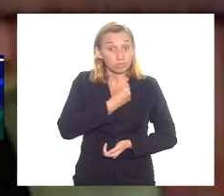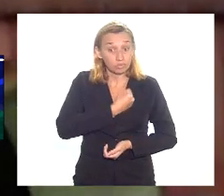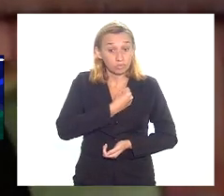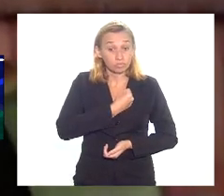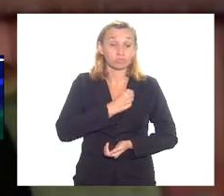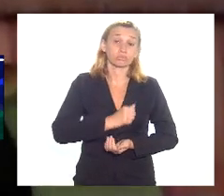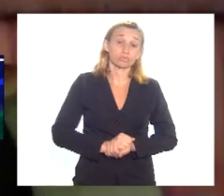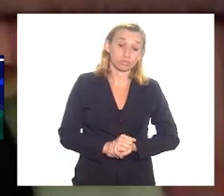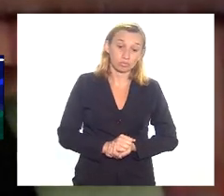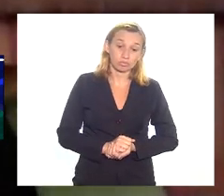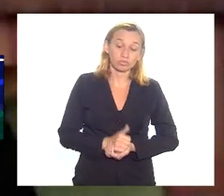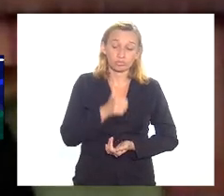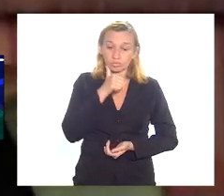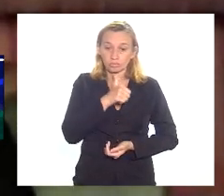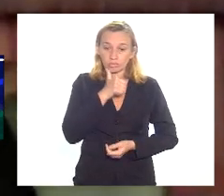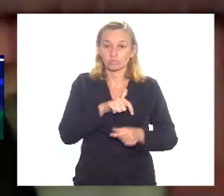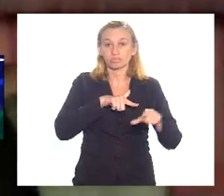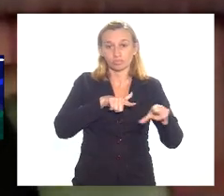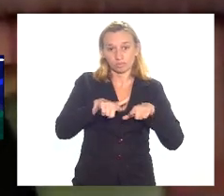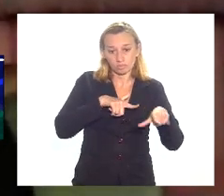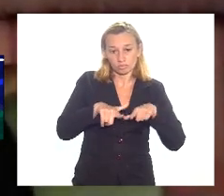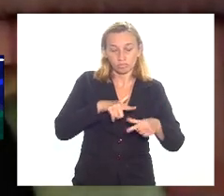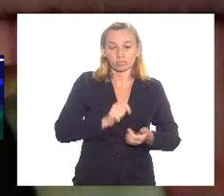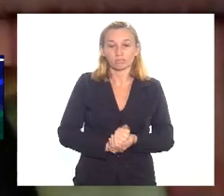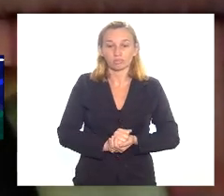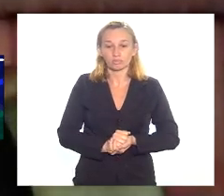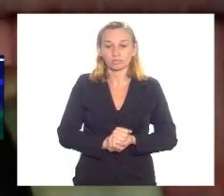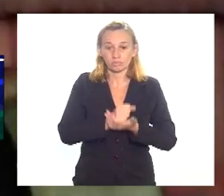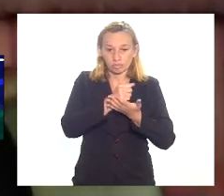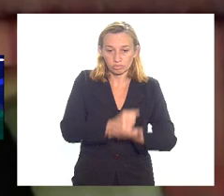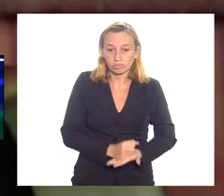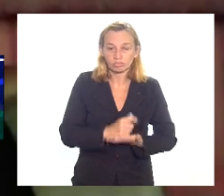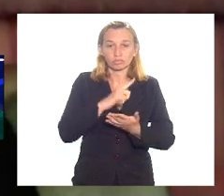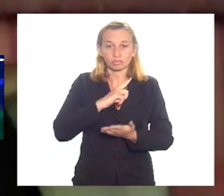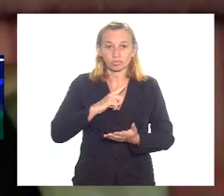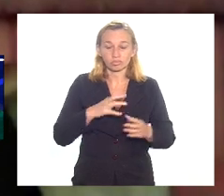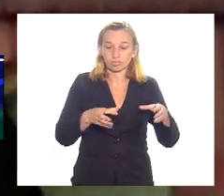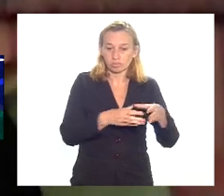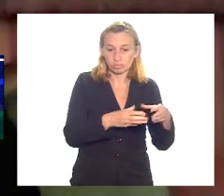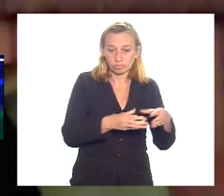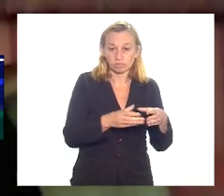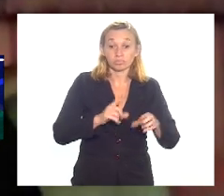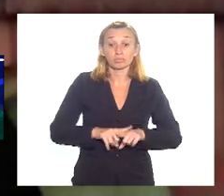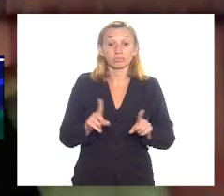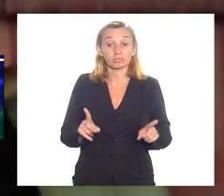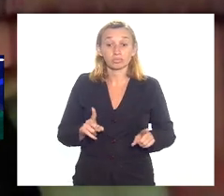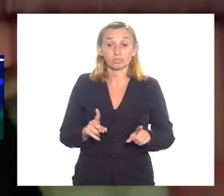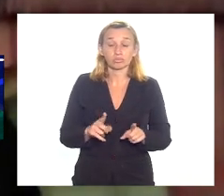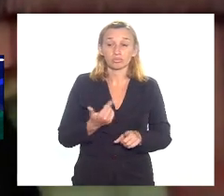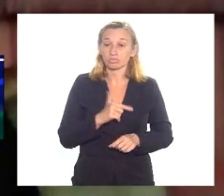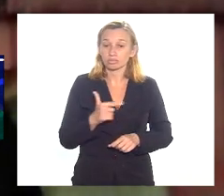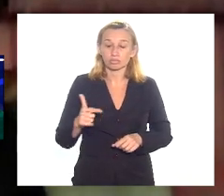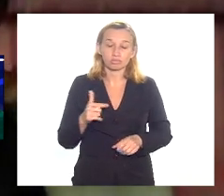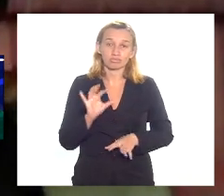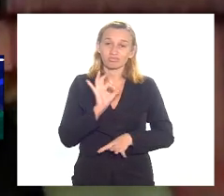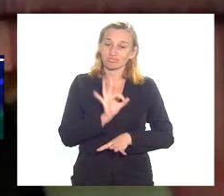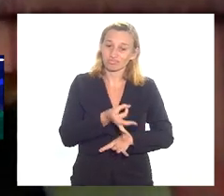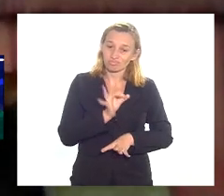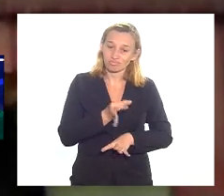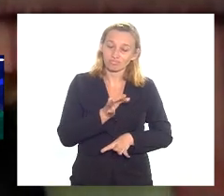dessas trabalhadoras e do peso que essa categoria tem, mas que ainda não teve, de